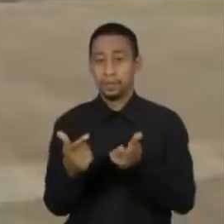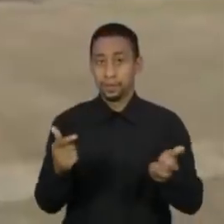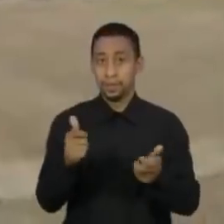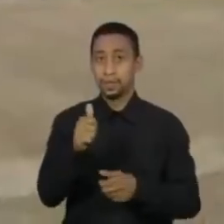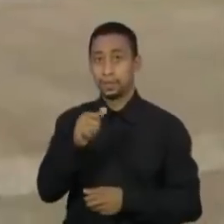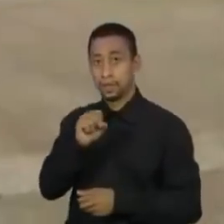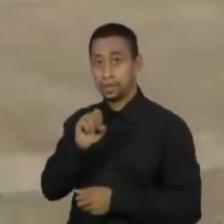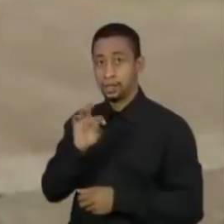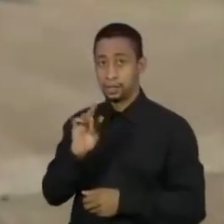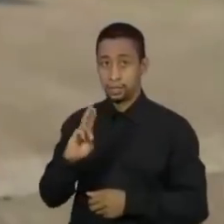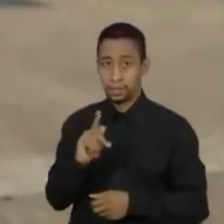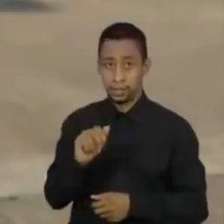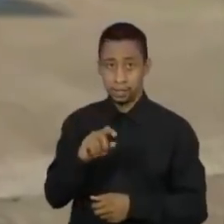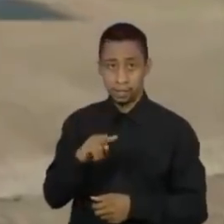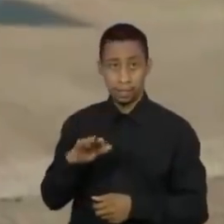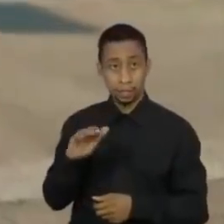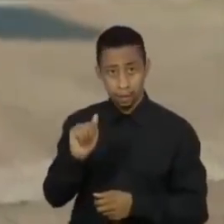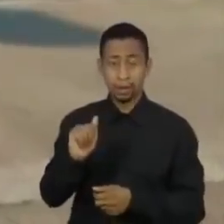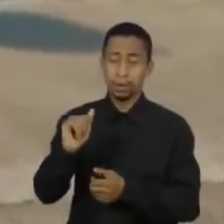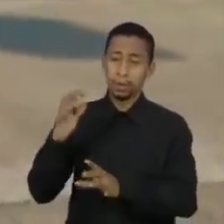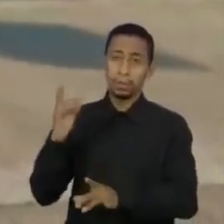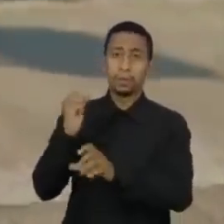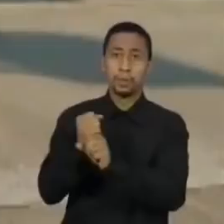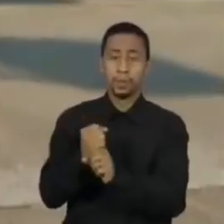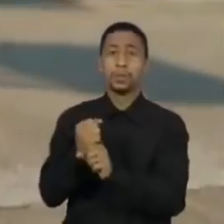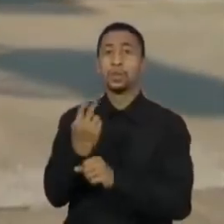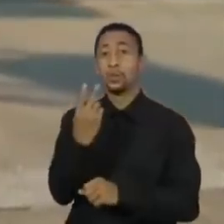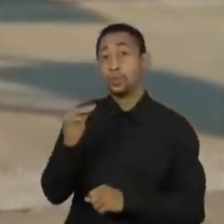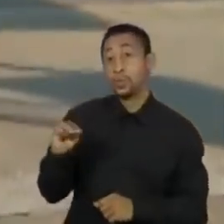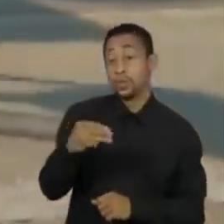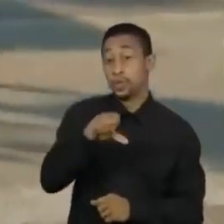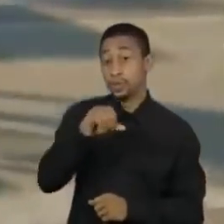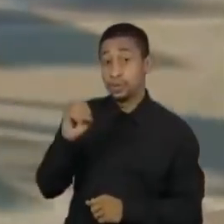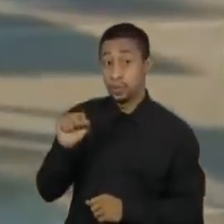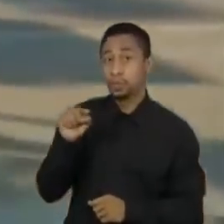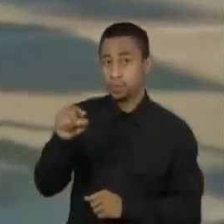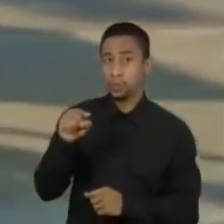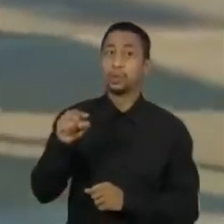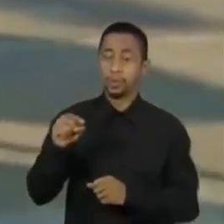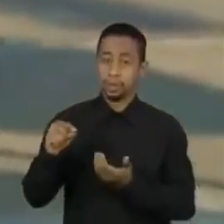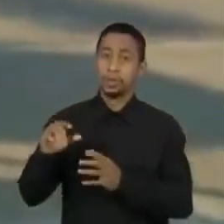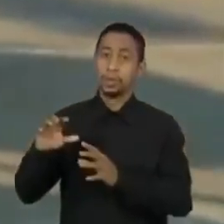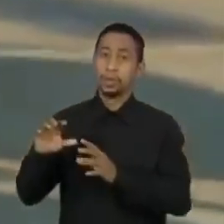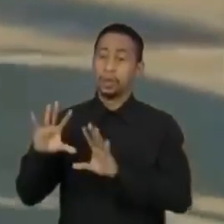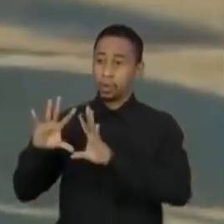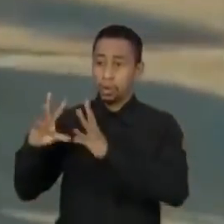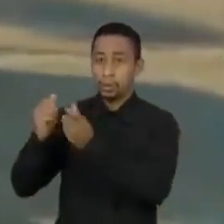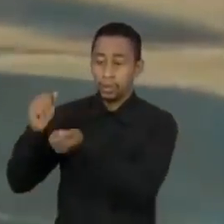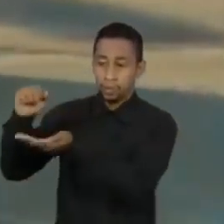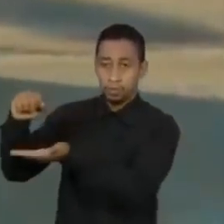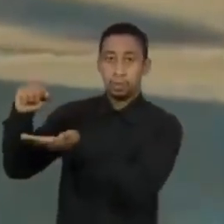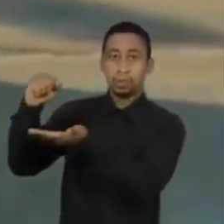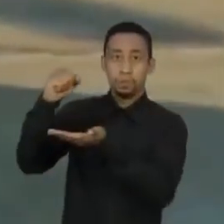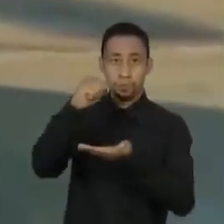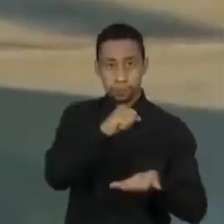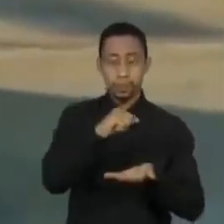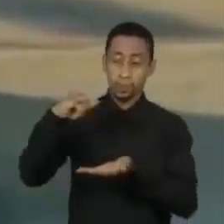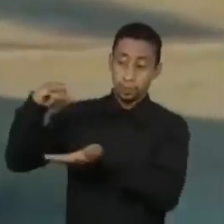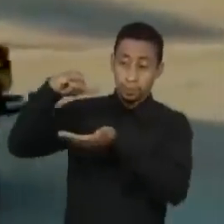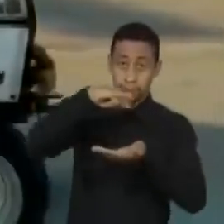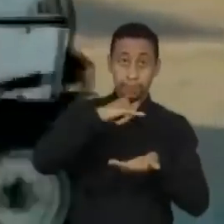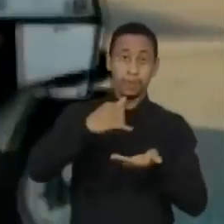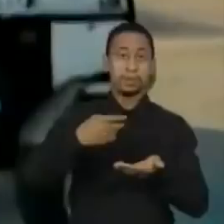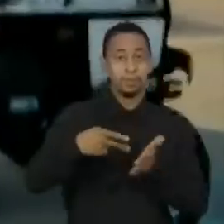totalizando 3900000 que vieram do consórcio kovacs Facilite da Organização Mundial